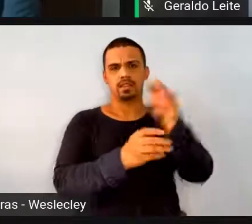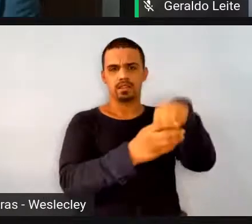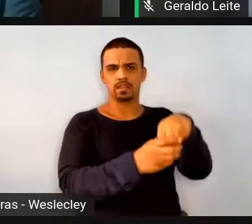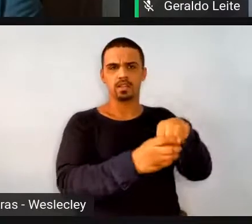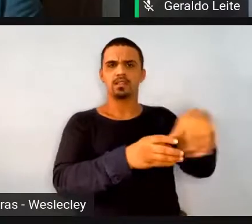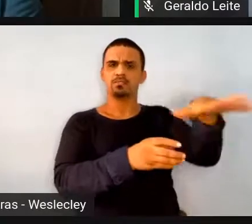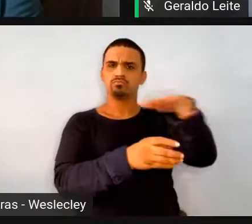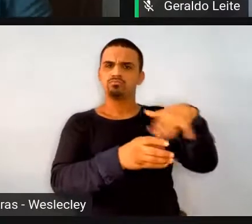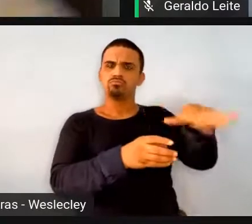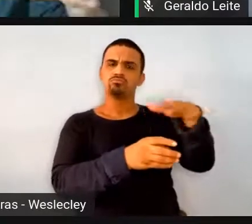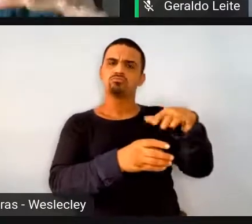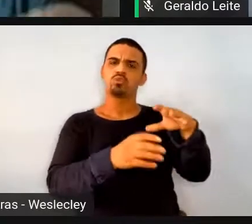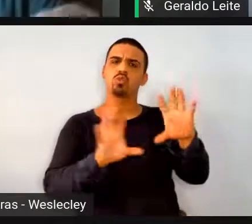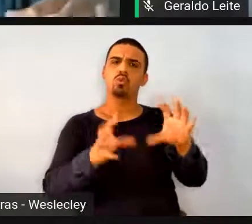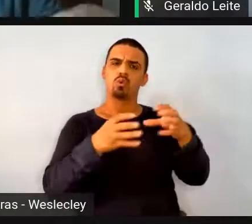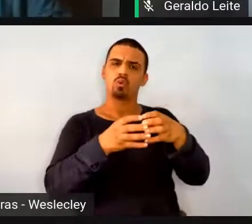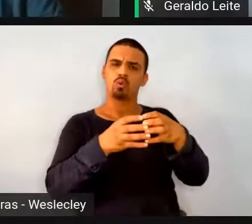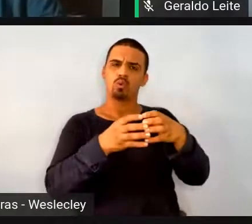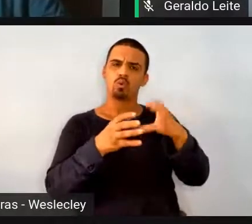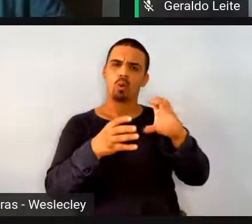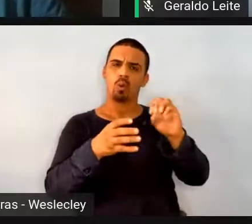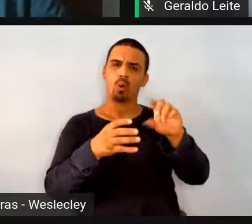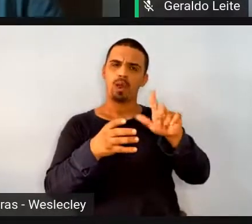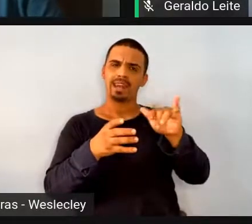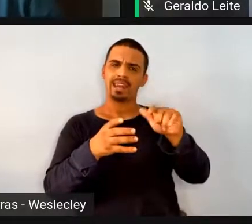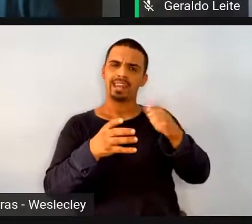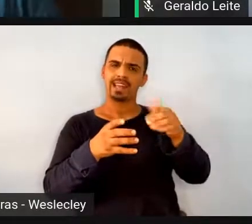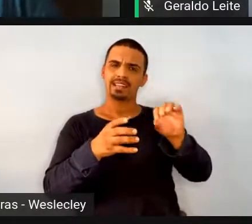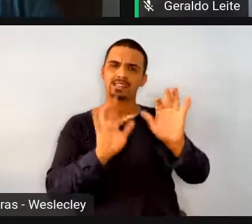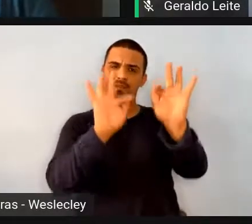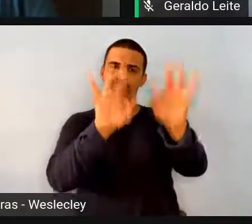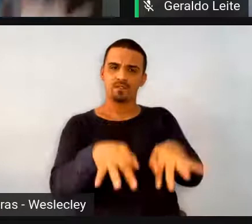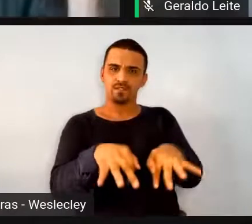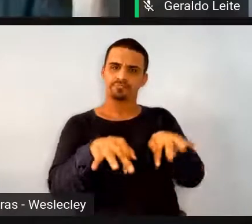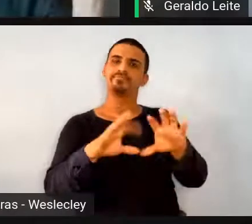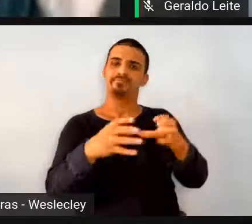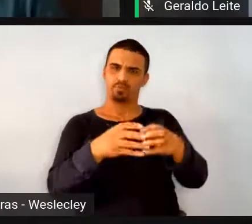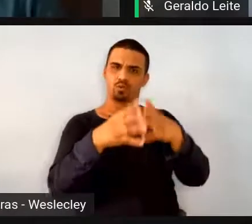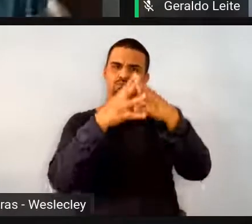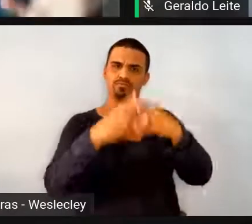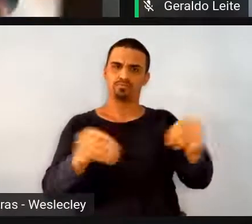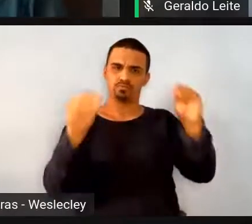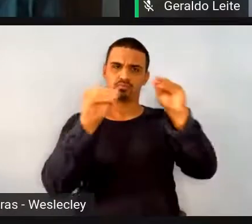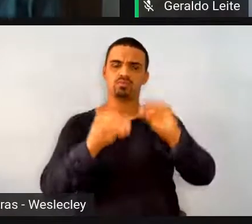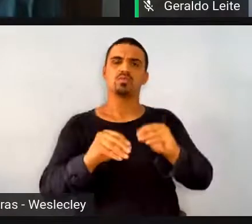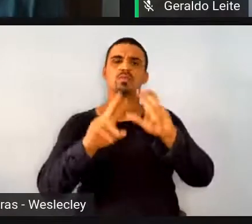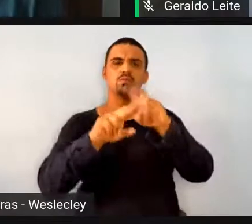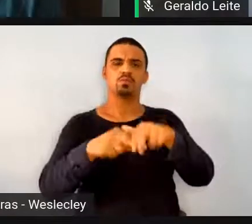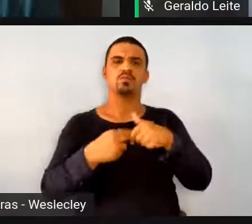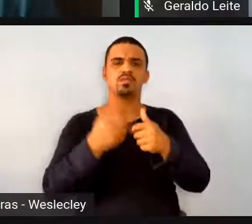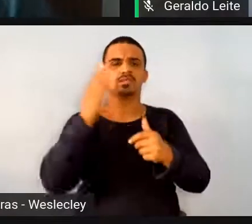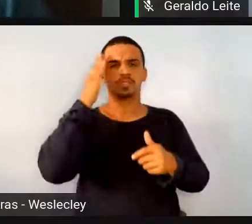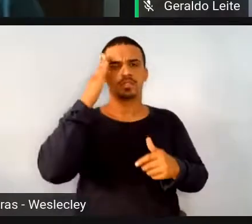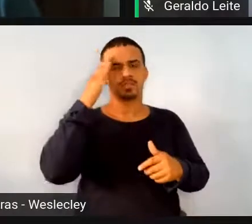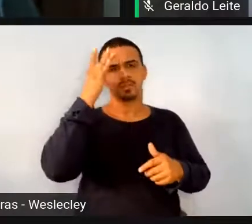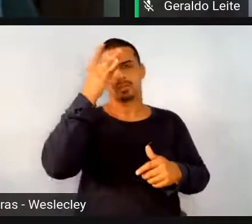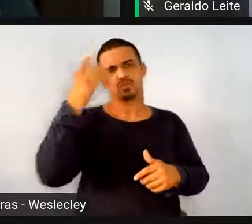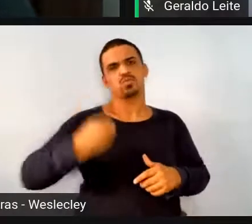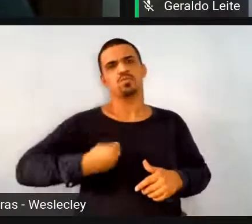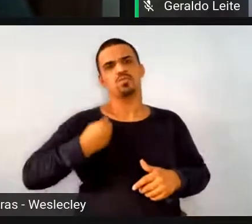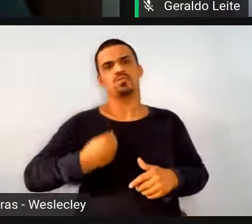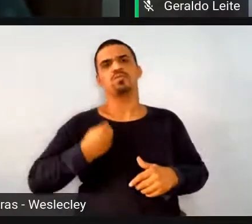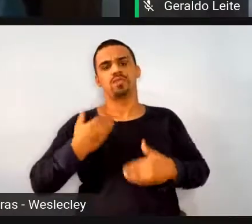fim das coligações e provavelmente vai normalizar um pouco o quadro partidário. Resta ver quem vai sobreviver. Nesse momento é difícil